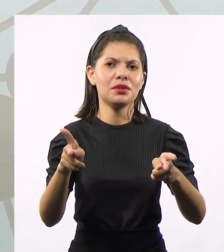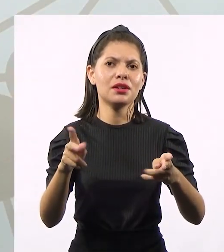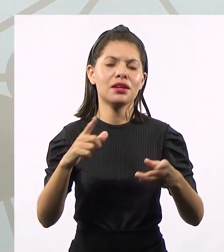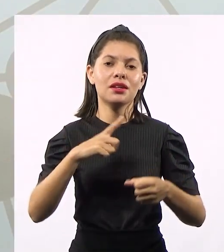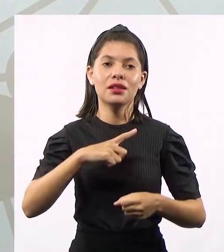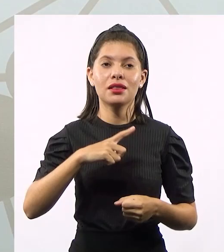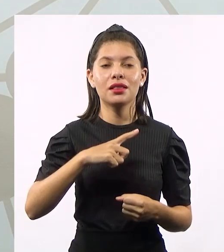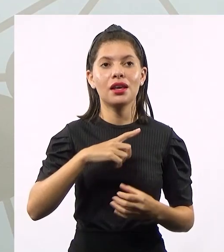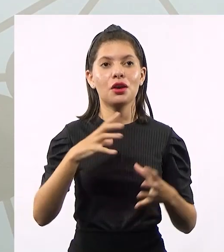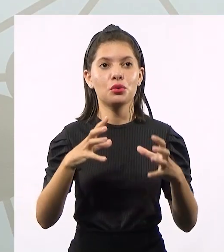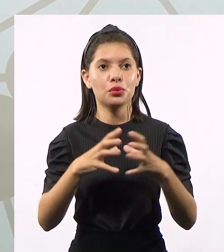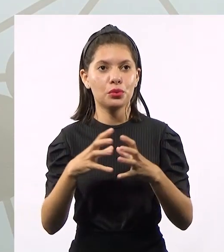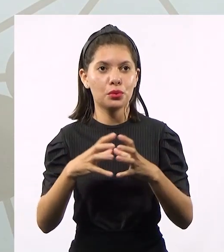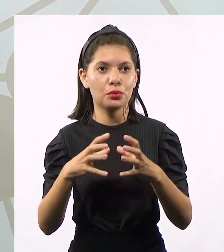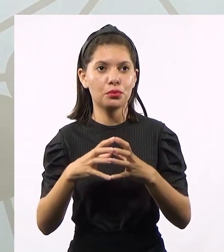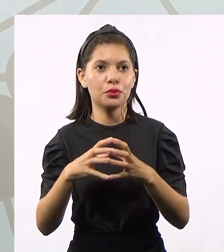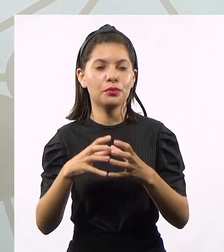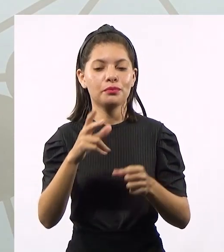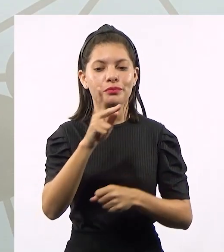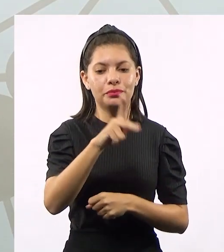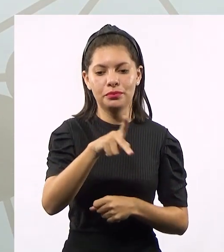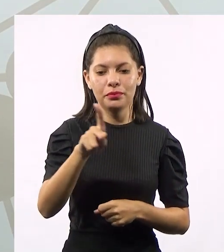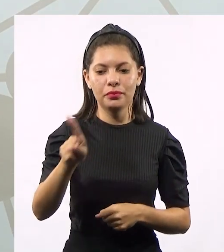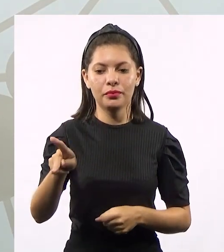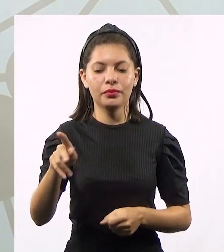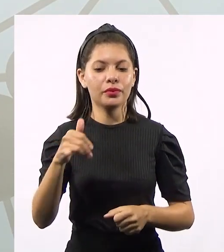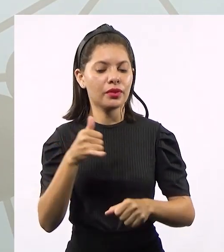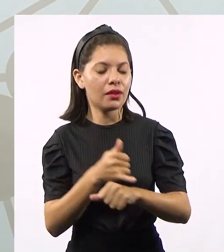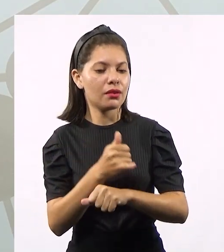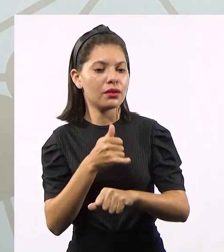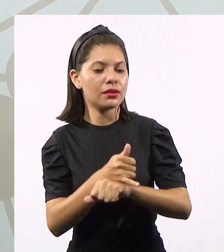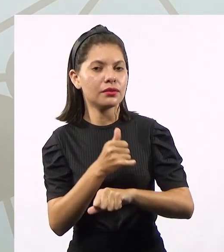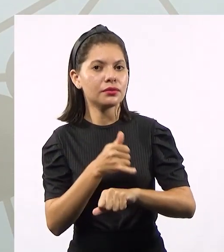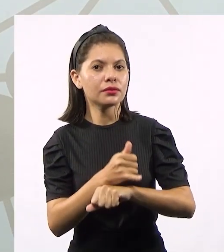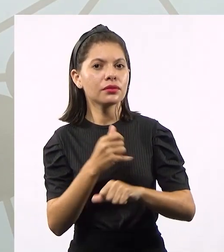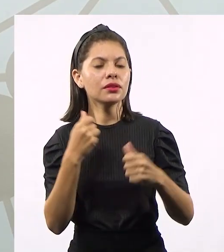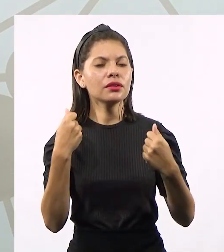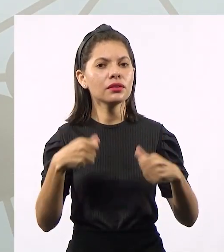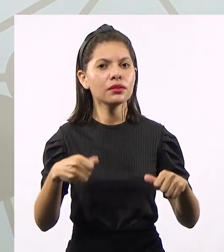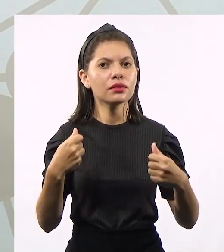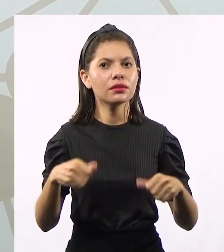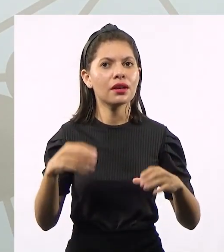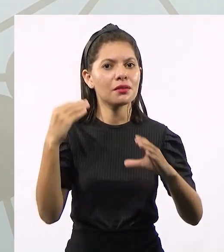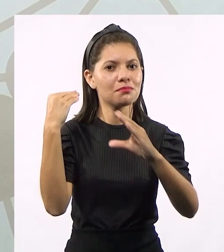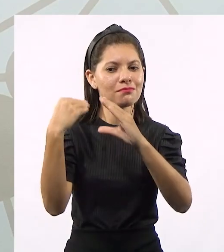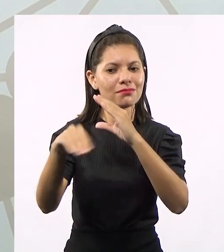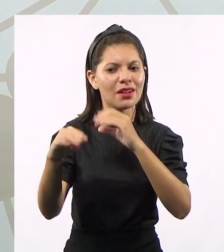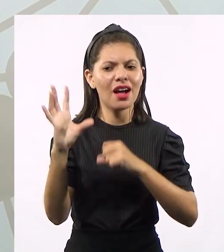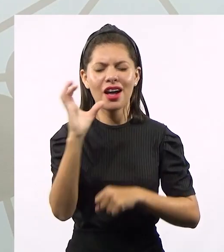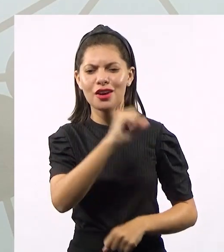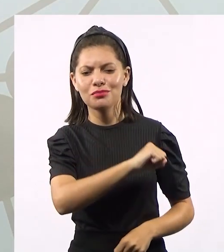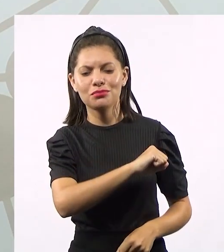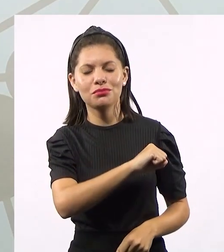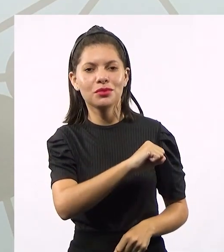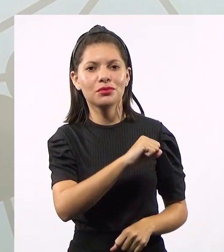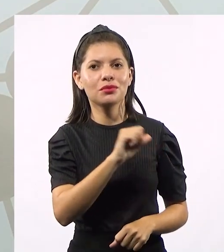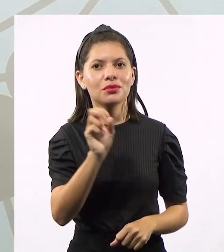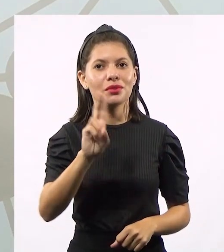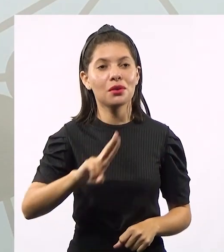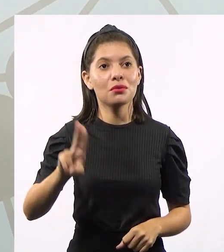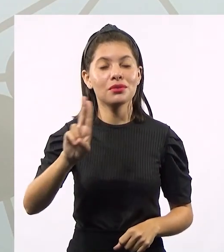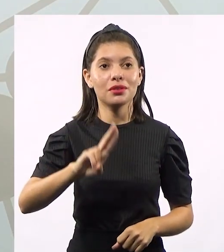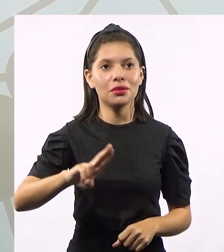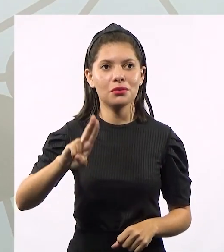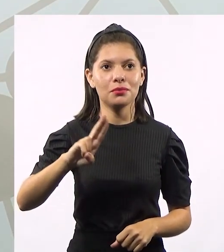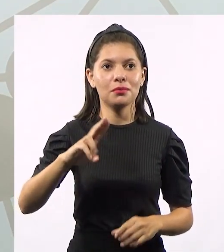servidores, professores, aí você consegue compartilhar com mais rapidez, digamos assim, quando a gente está usando o